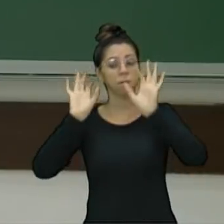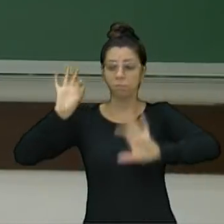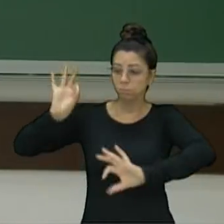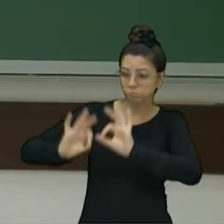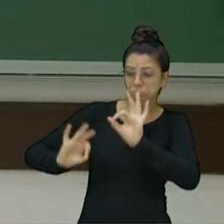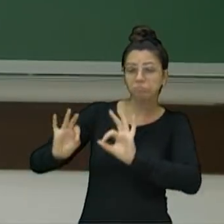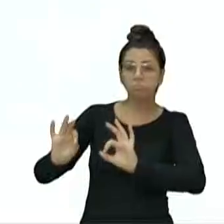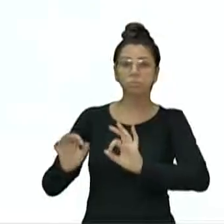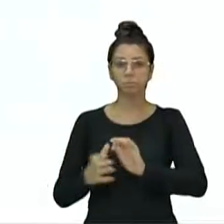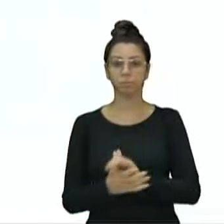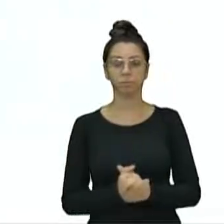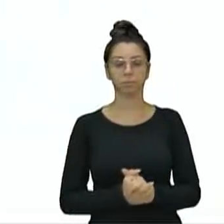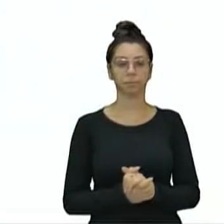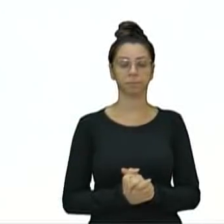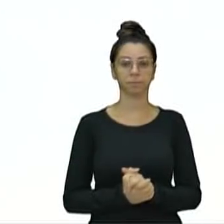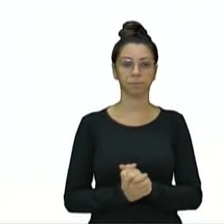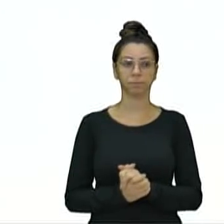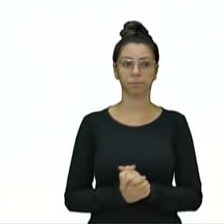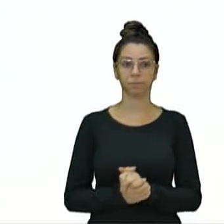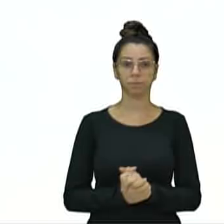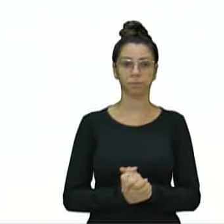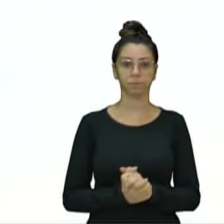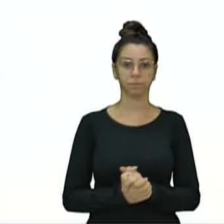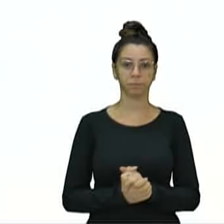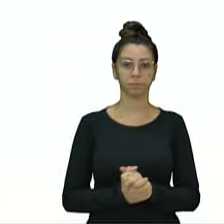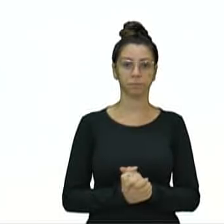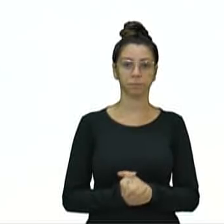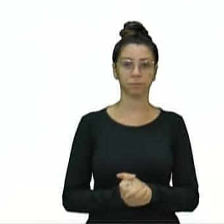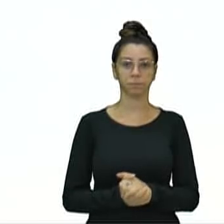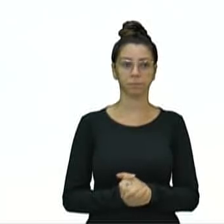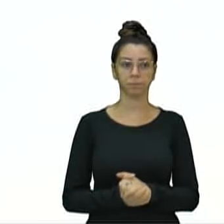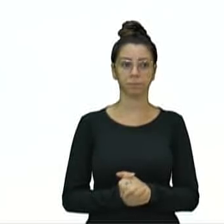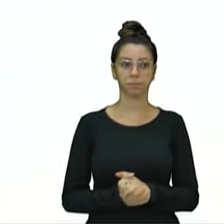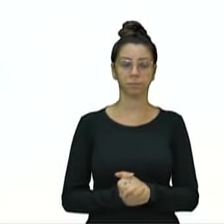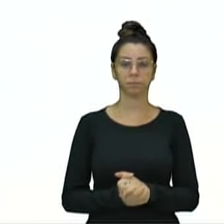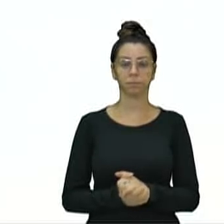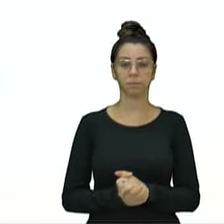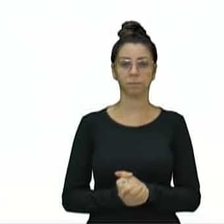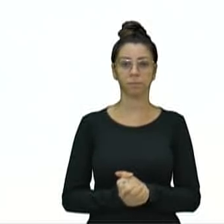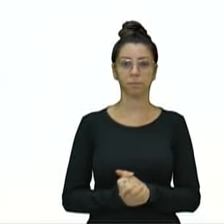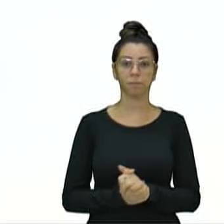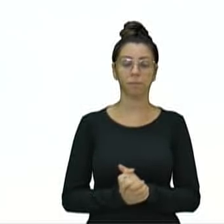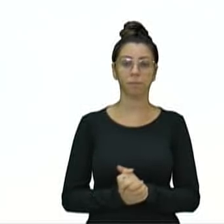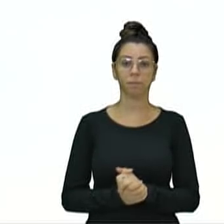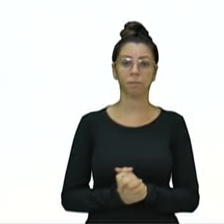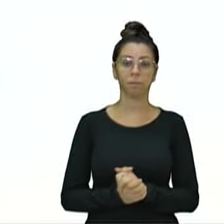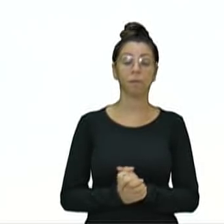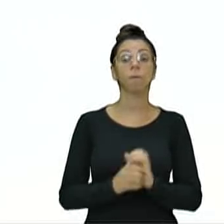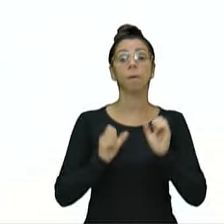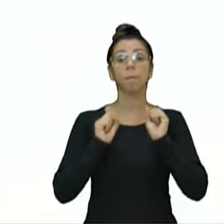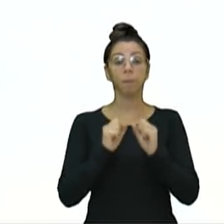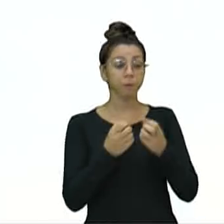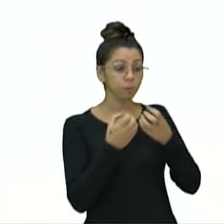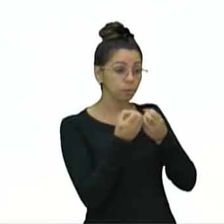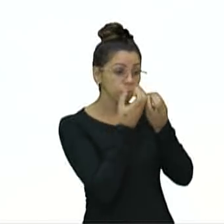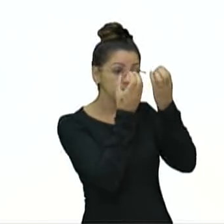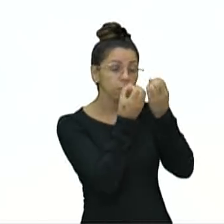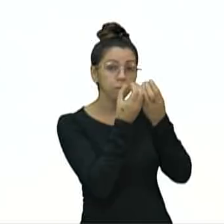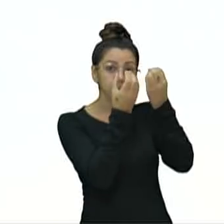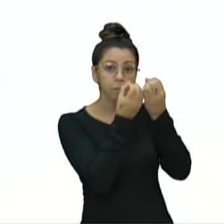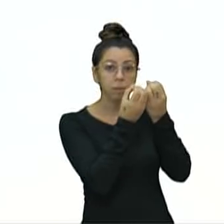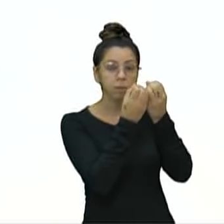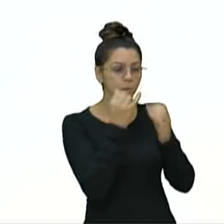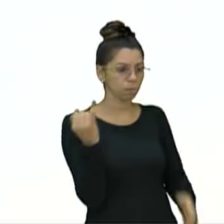organizado. Letter E, você pode omitir, retirar as informações